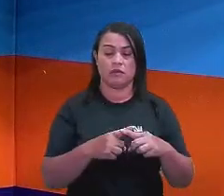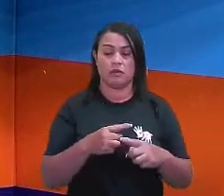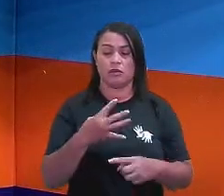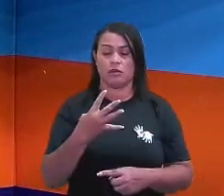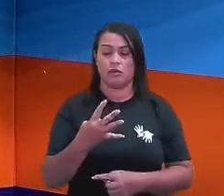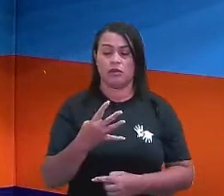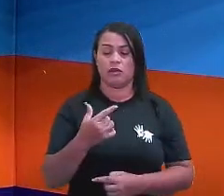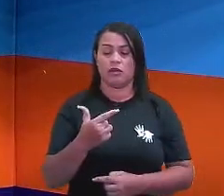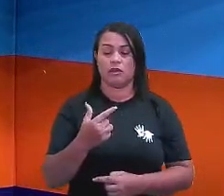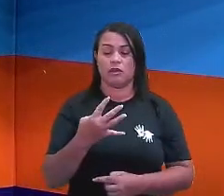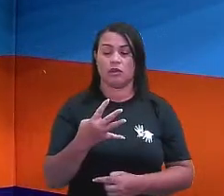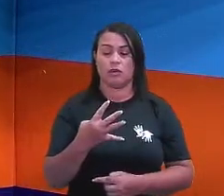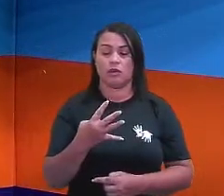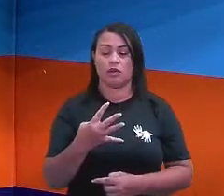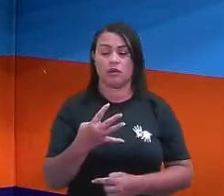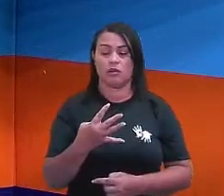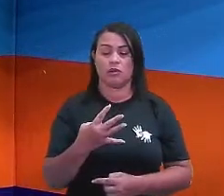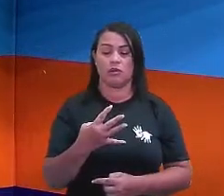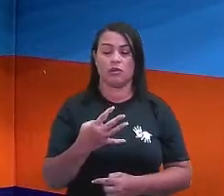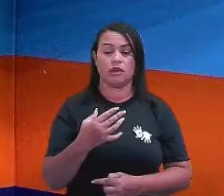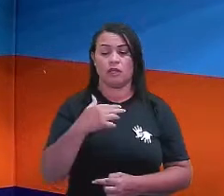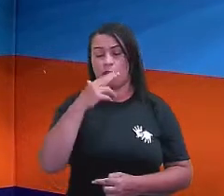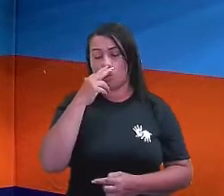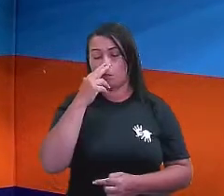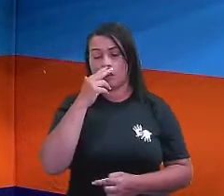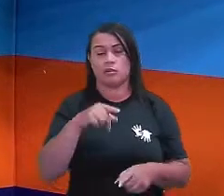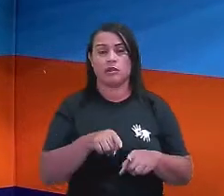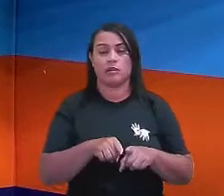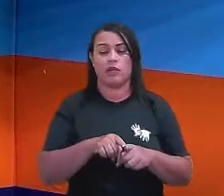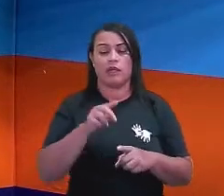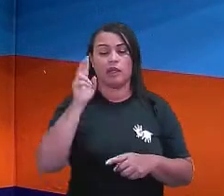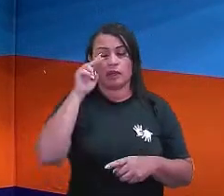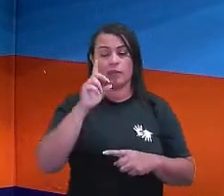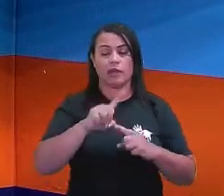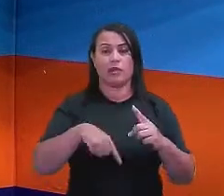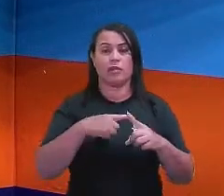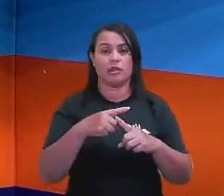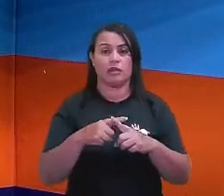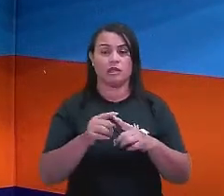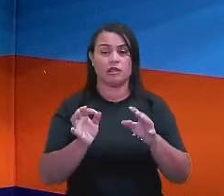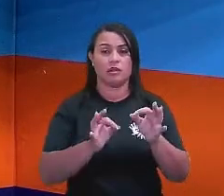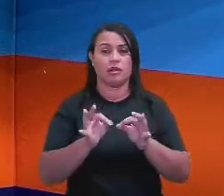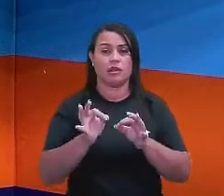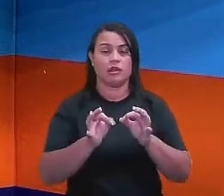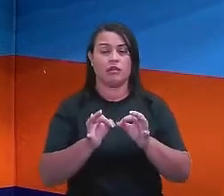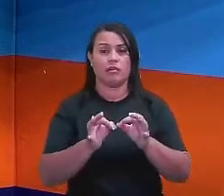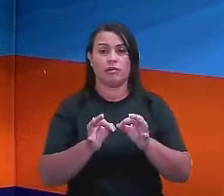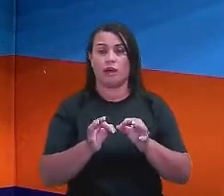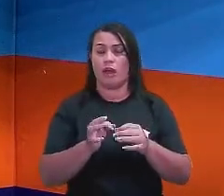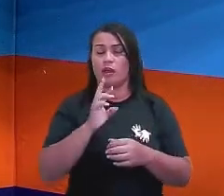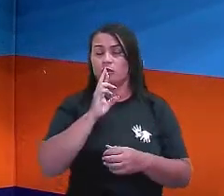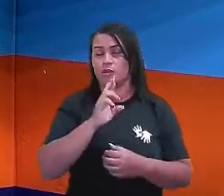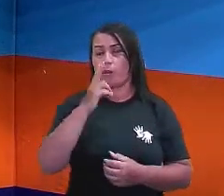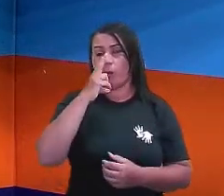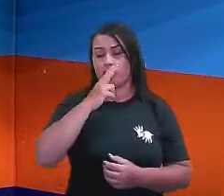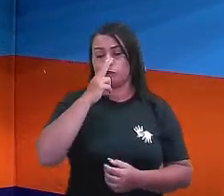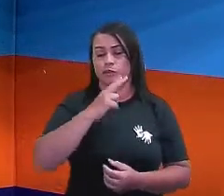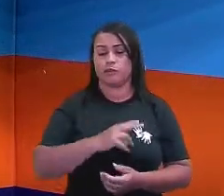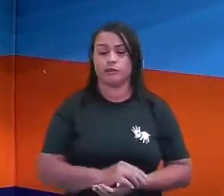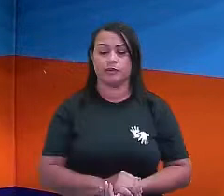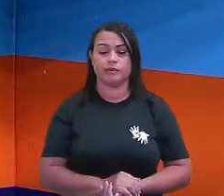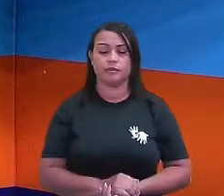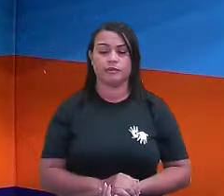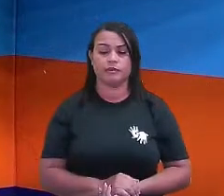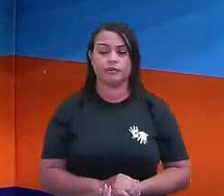6, 24, dá no mesmo, né? Lembram lá que na multiplicação, a ordem dos fatores não alteram o